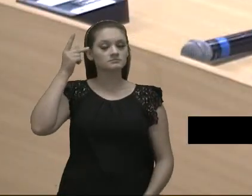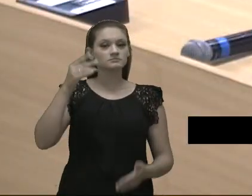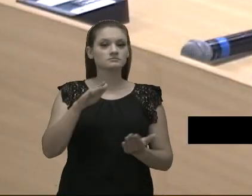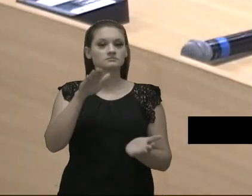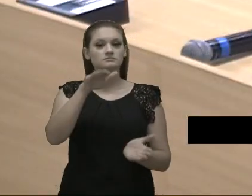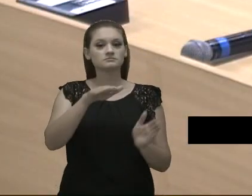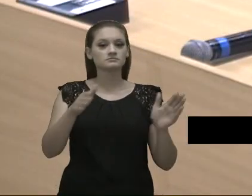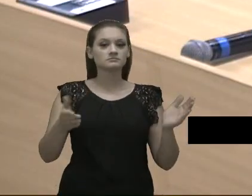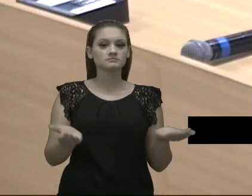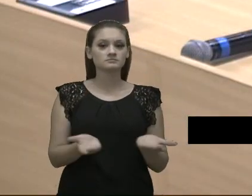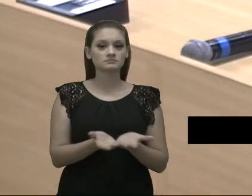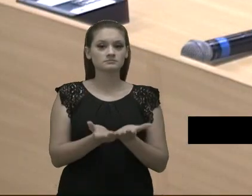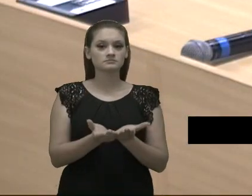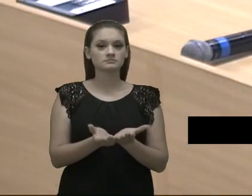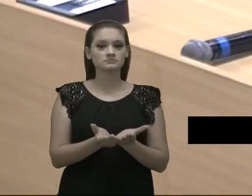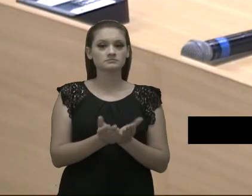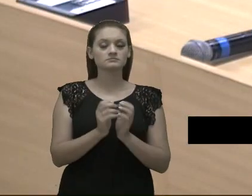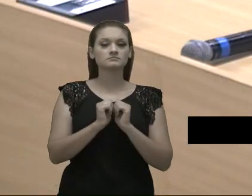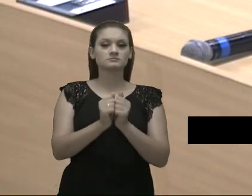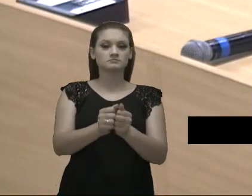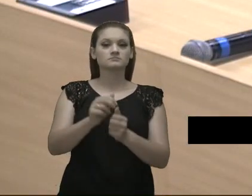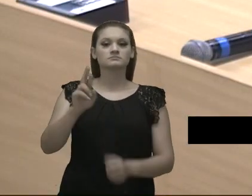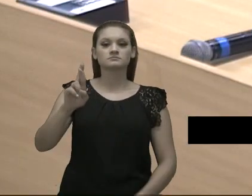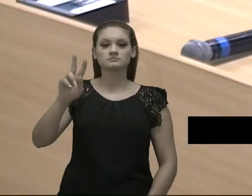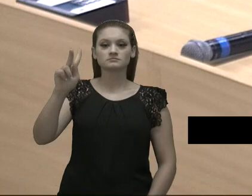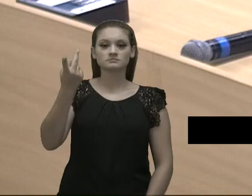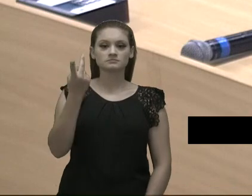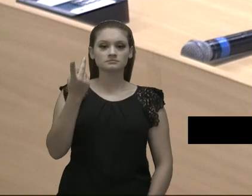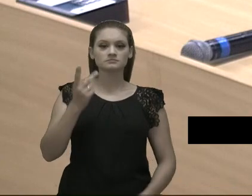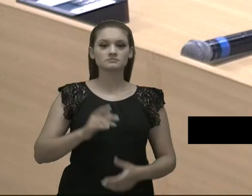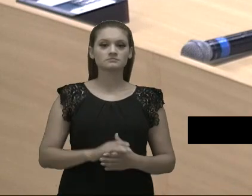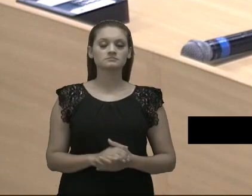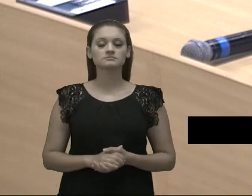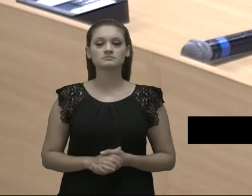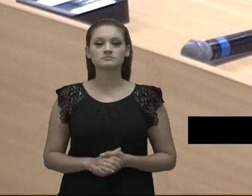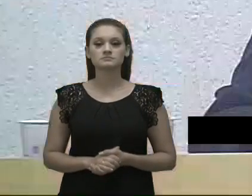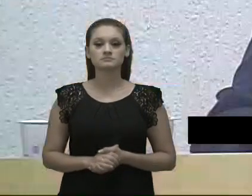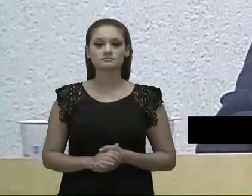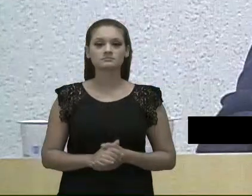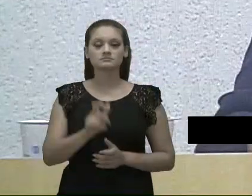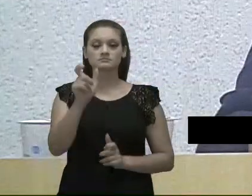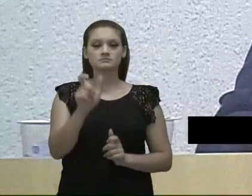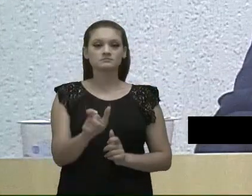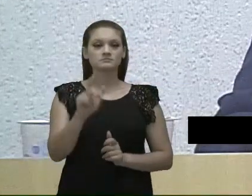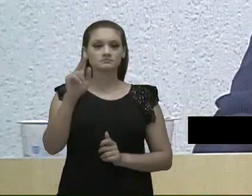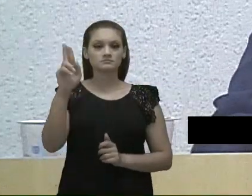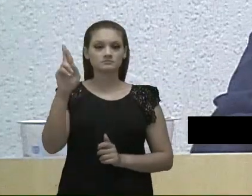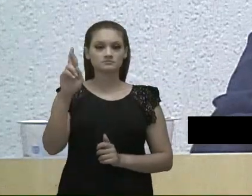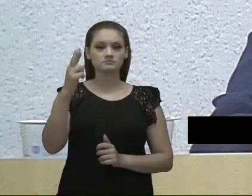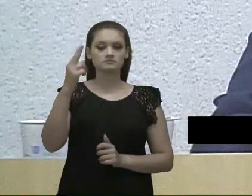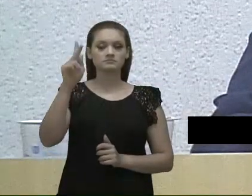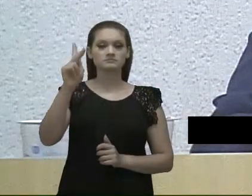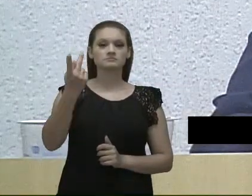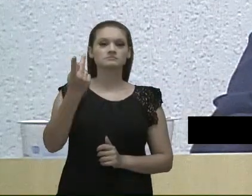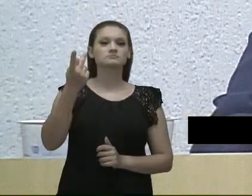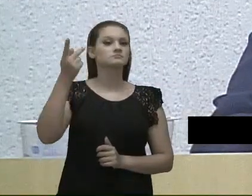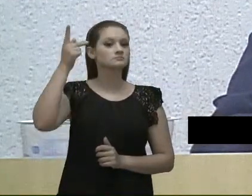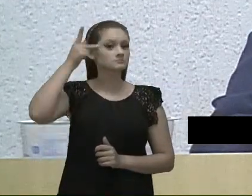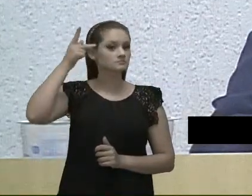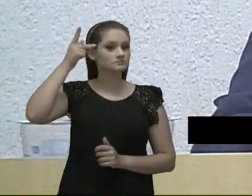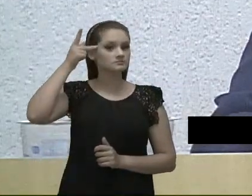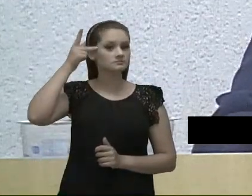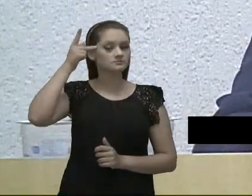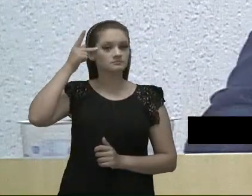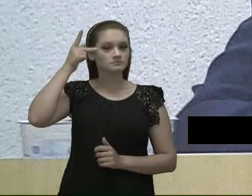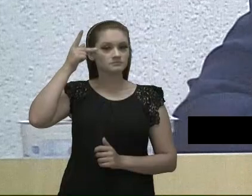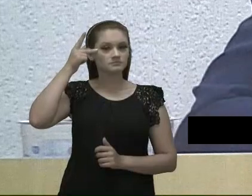na caixa junto com a turma do RH para entregar, para levar para São Paulo. O pessoal do RH daqui da empresa local ou de São Paulo? De São